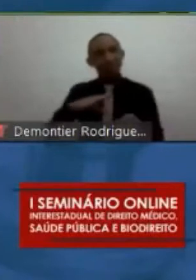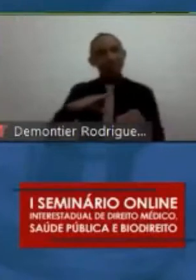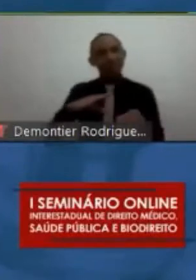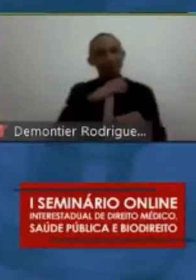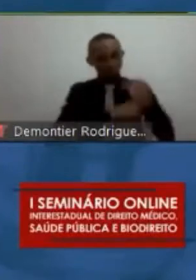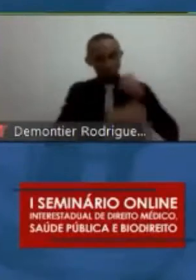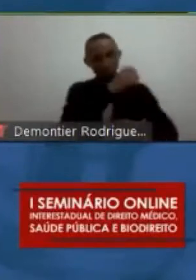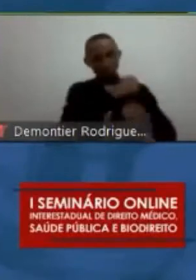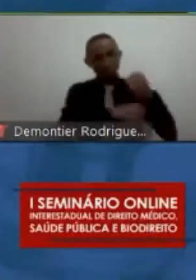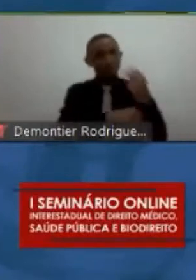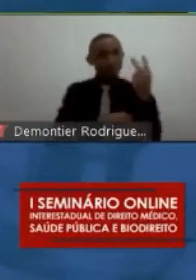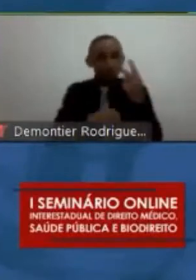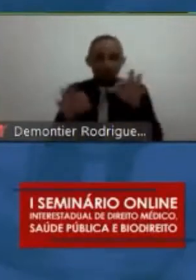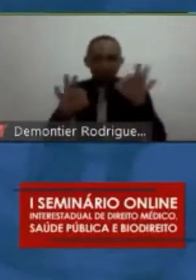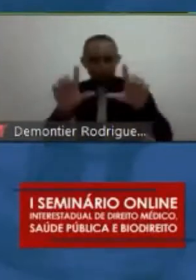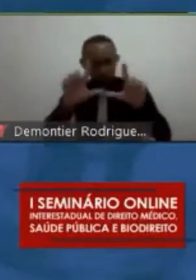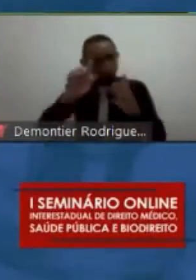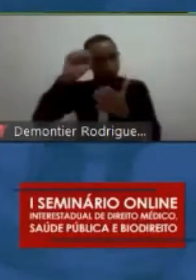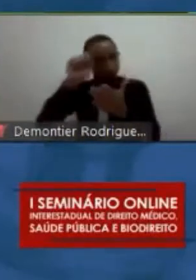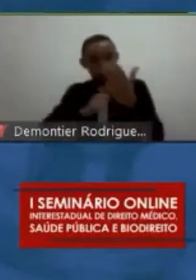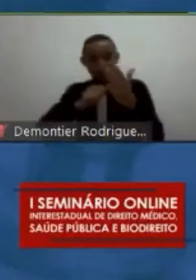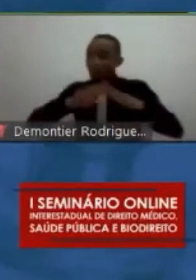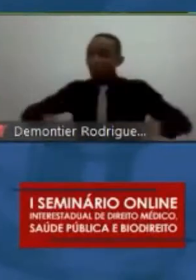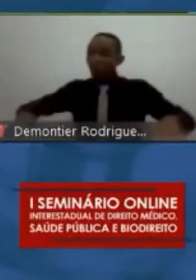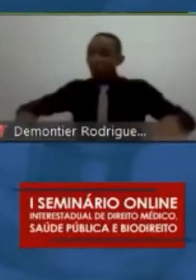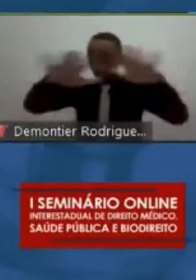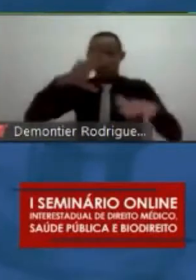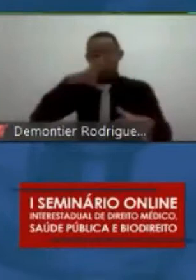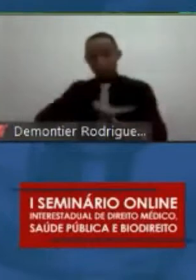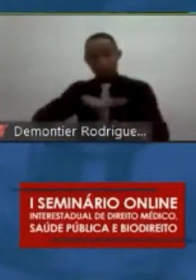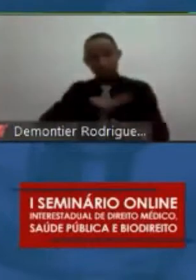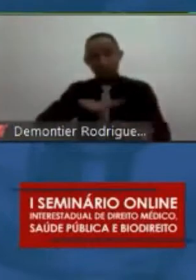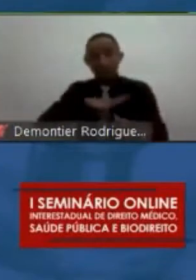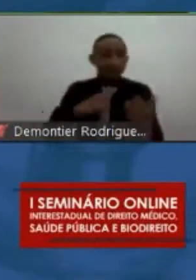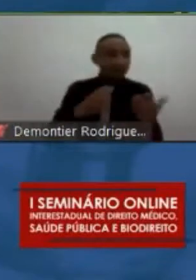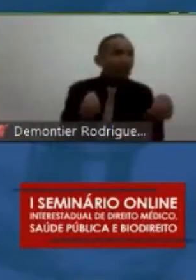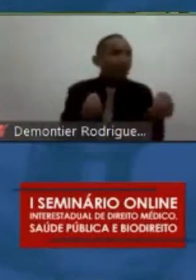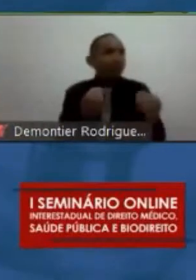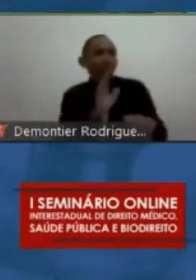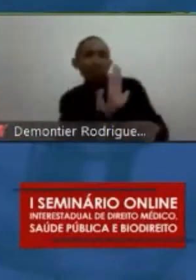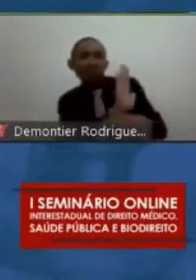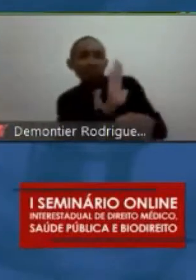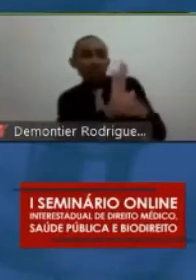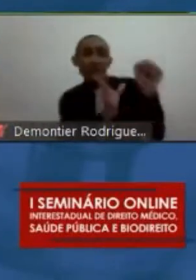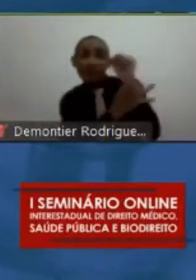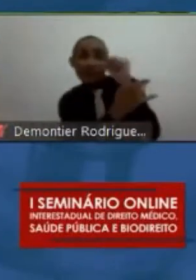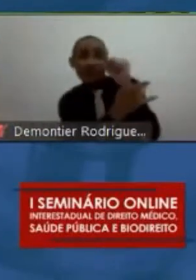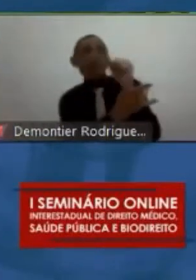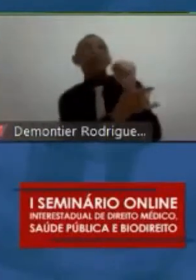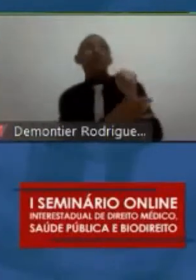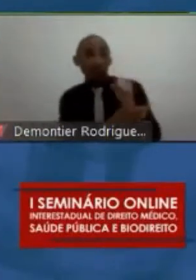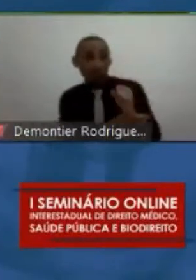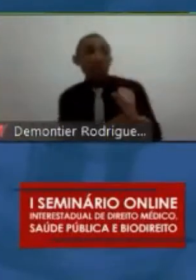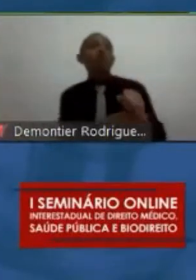foi implementada uma diretriz nacional, e notem, focado na qualidade, na segurança, nas